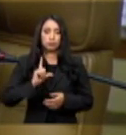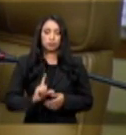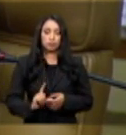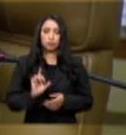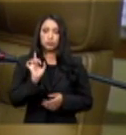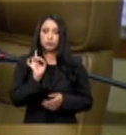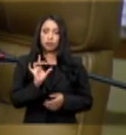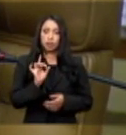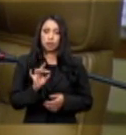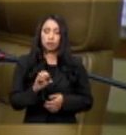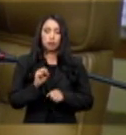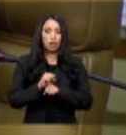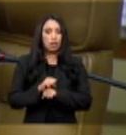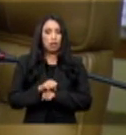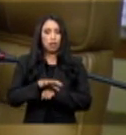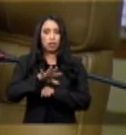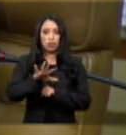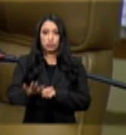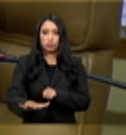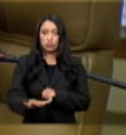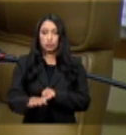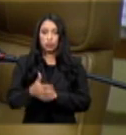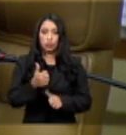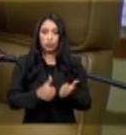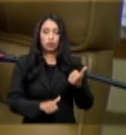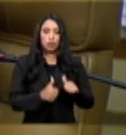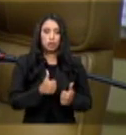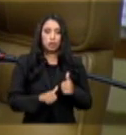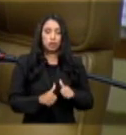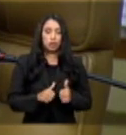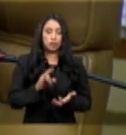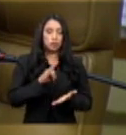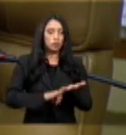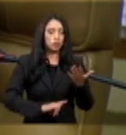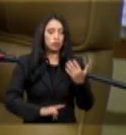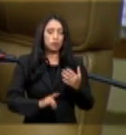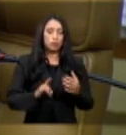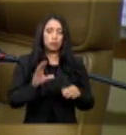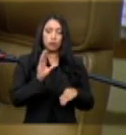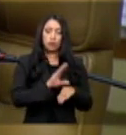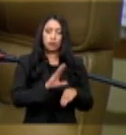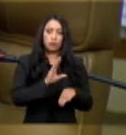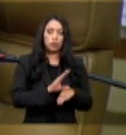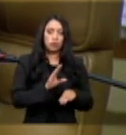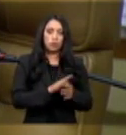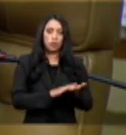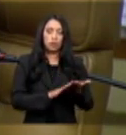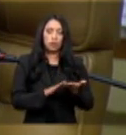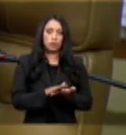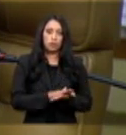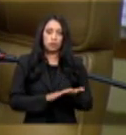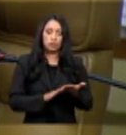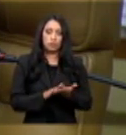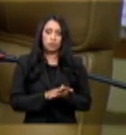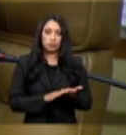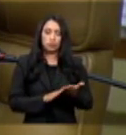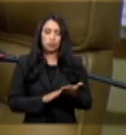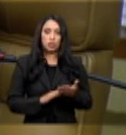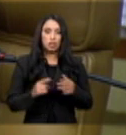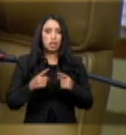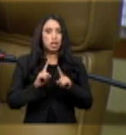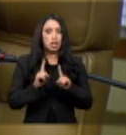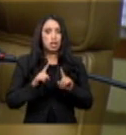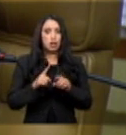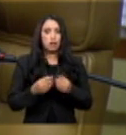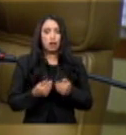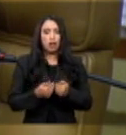uma notícia. Aquele exame não diz com a jurisdição constitucional a ser aqui prestada, não